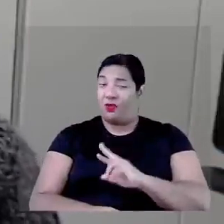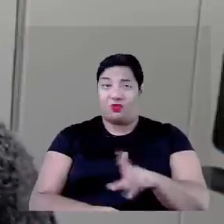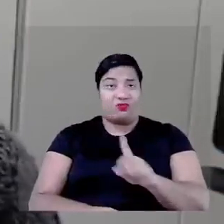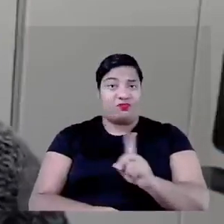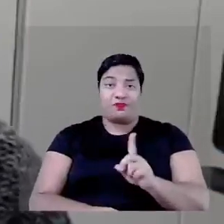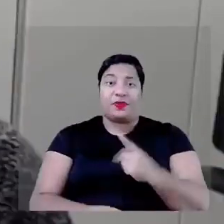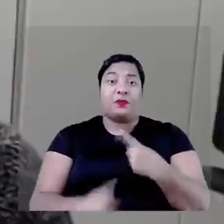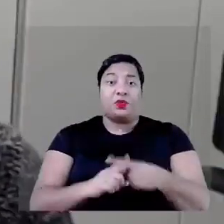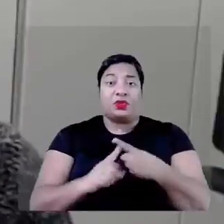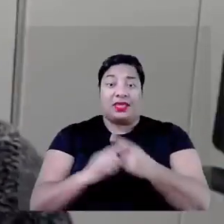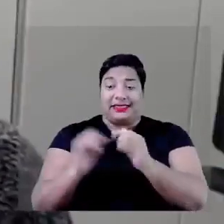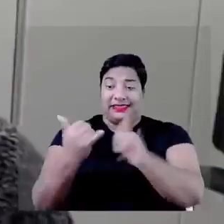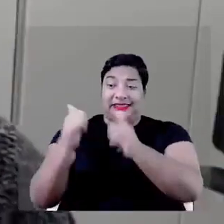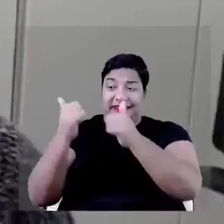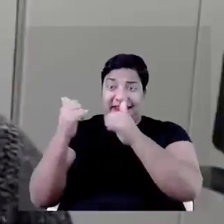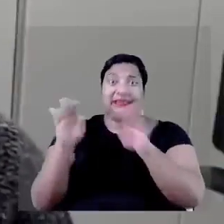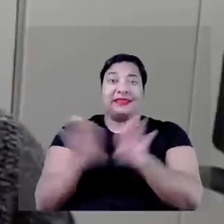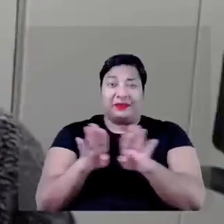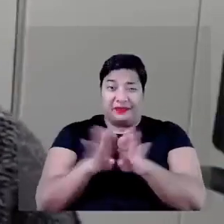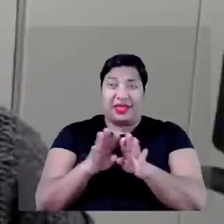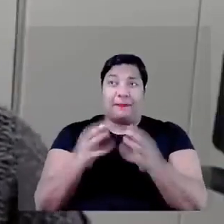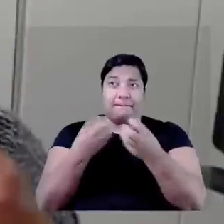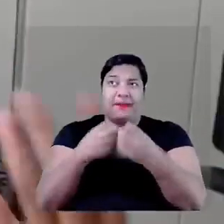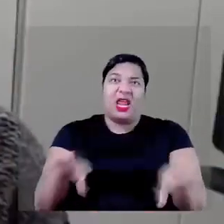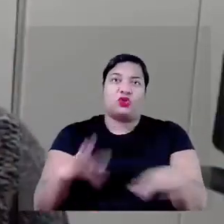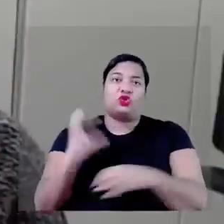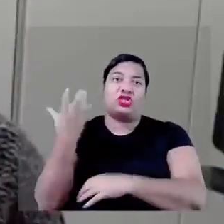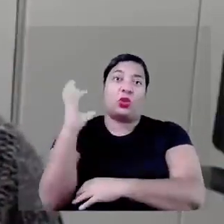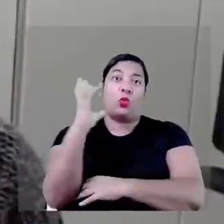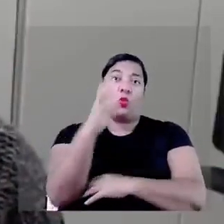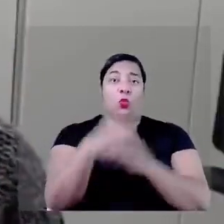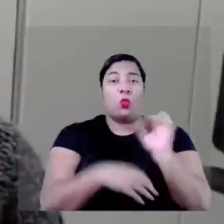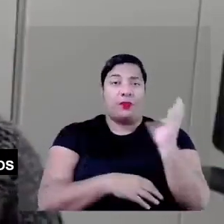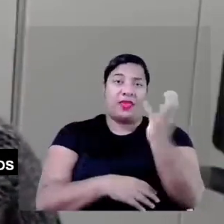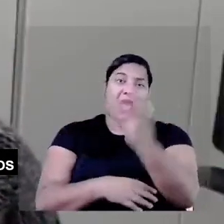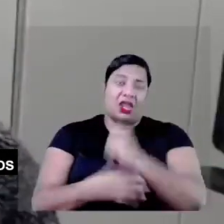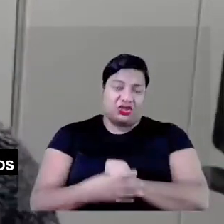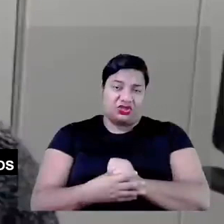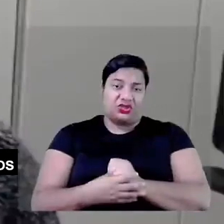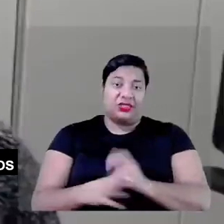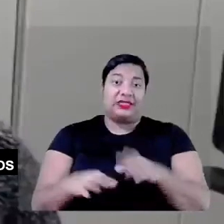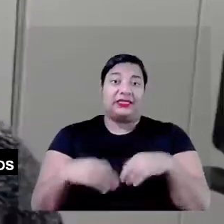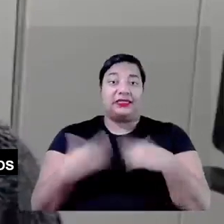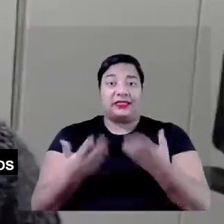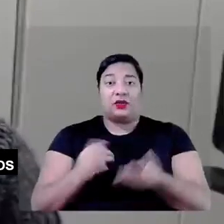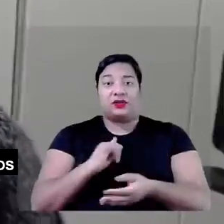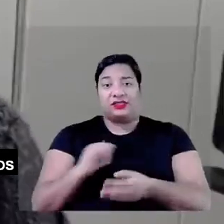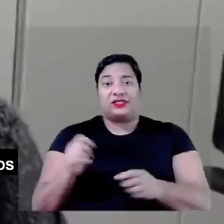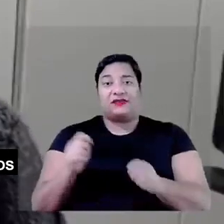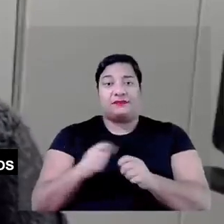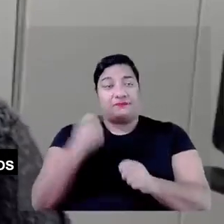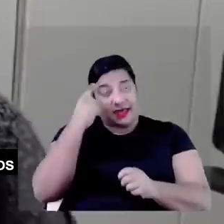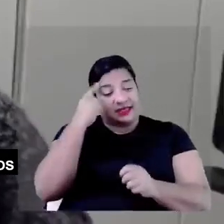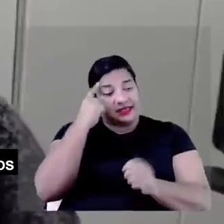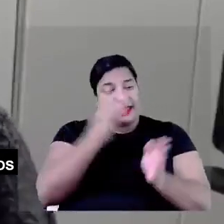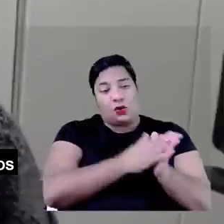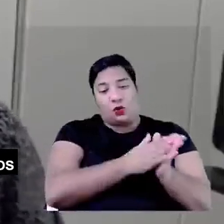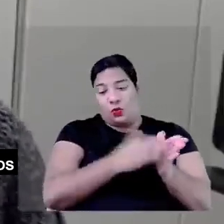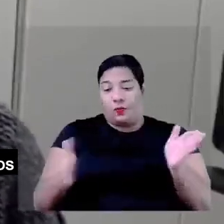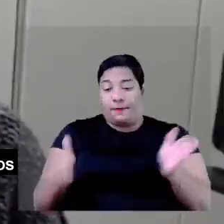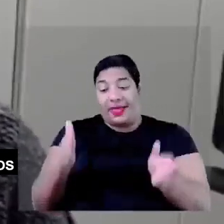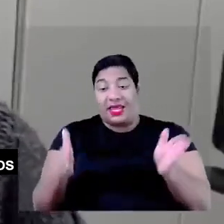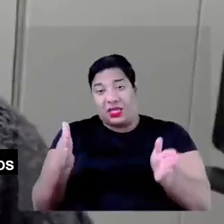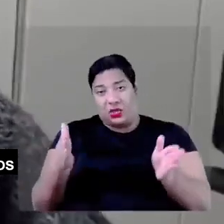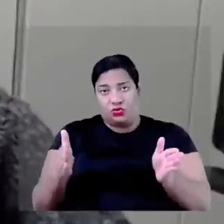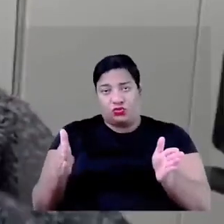veículos elétricos também têm os seus impactos. Então, se a gente fizer uma abordagem baseada em ciclo de vida, né, desses diferentes